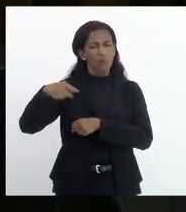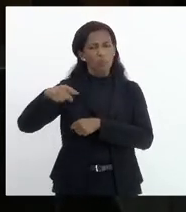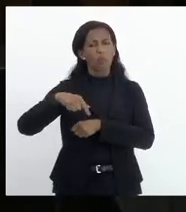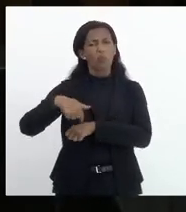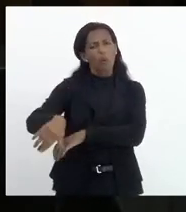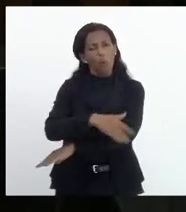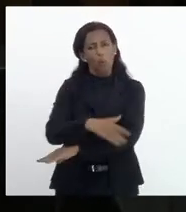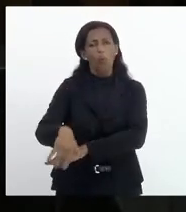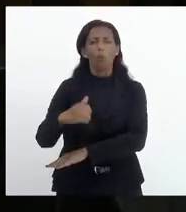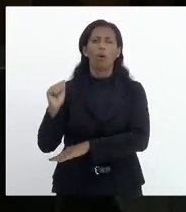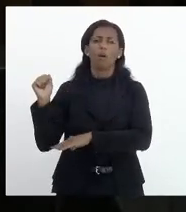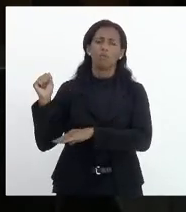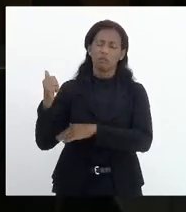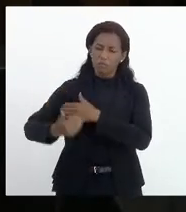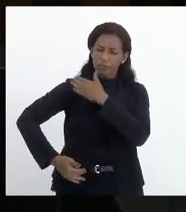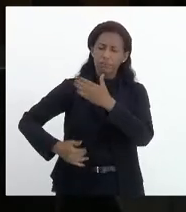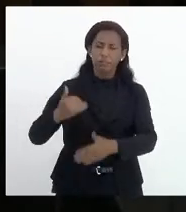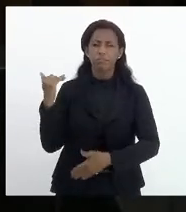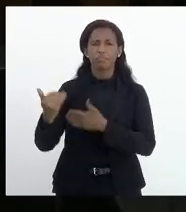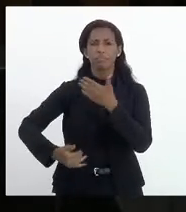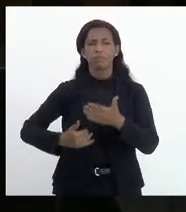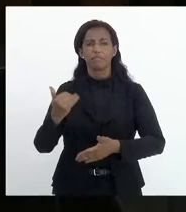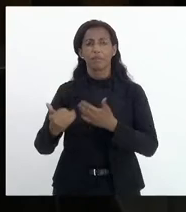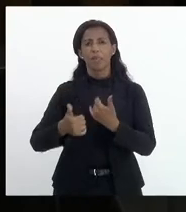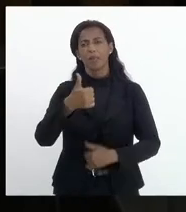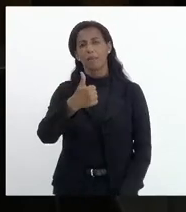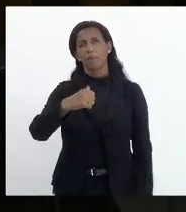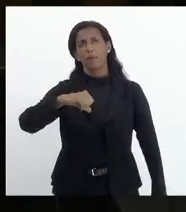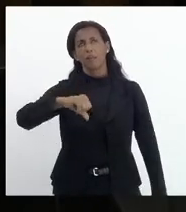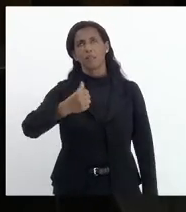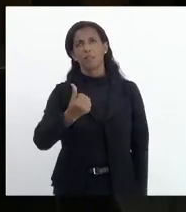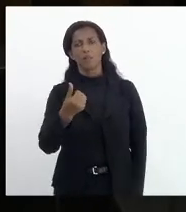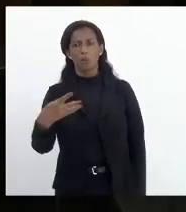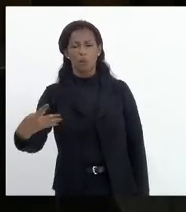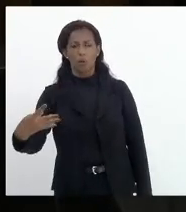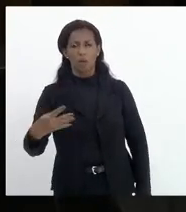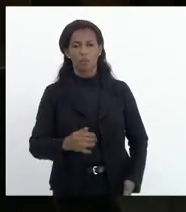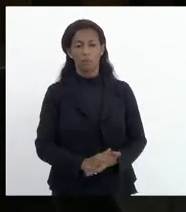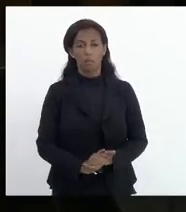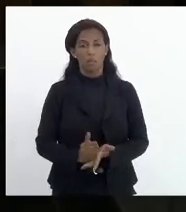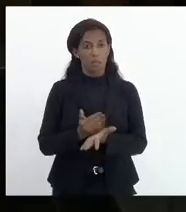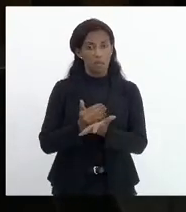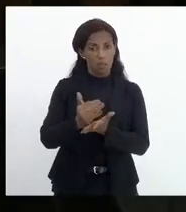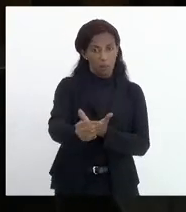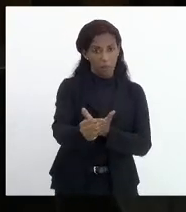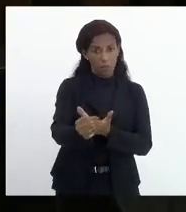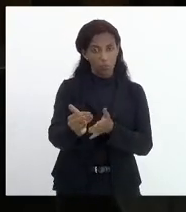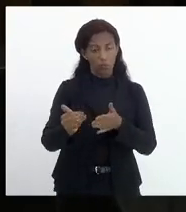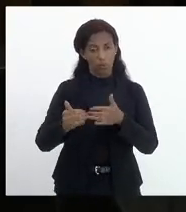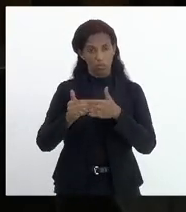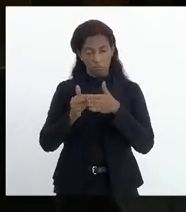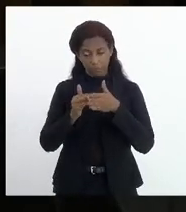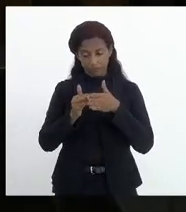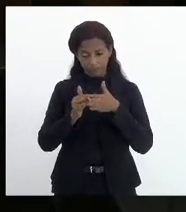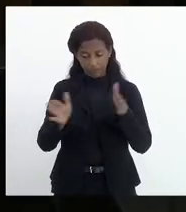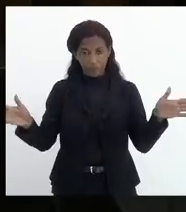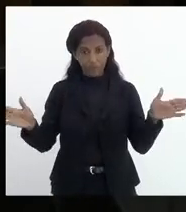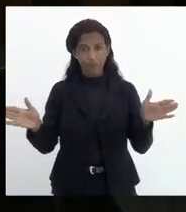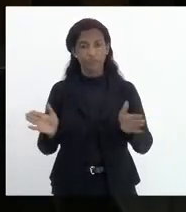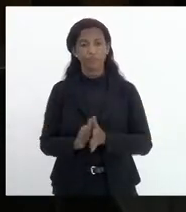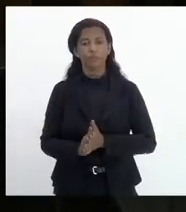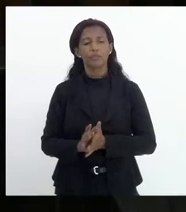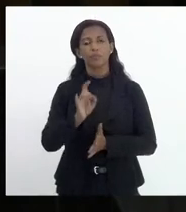demanda eu golpe foi 64 e abertura Ampla geral e irrestrita